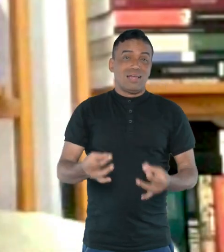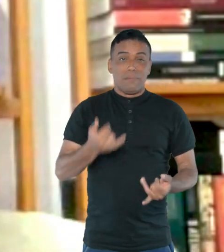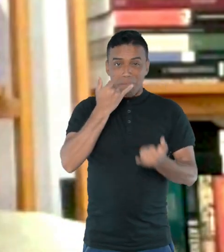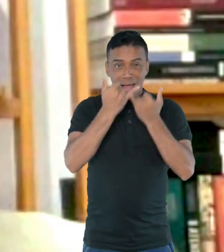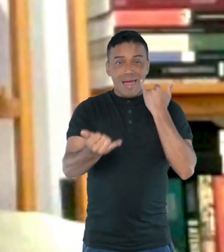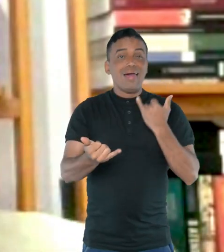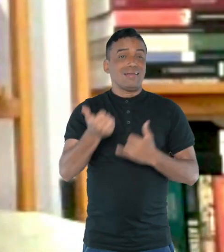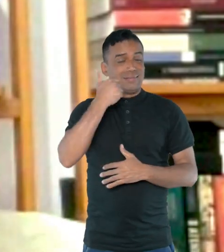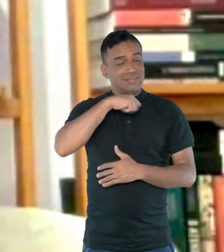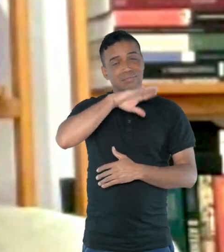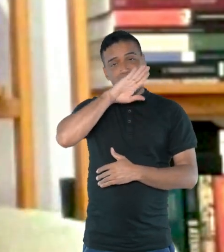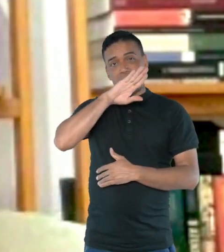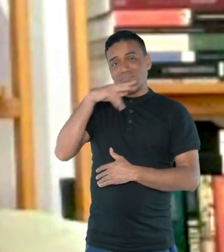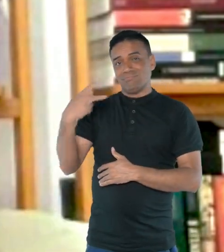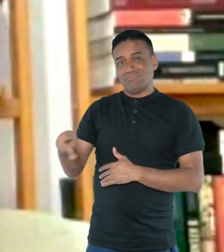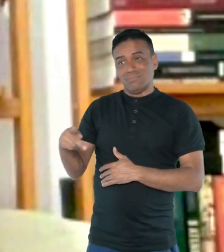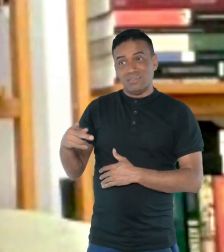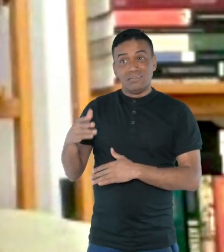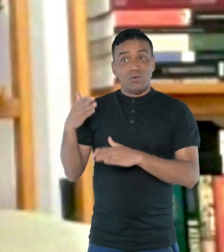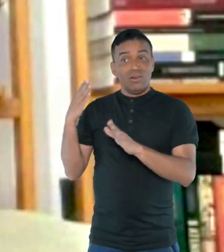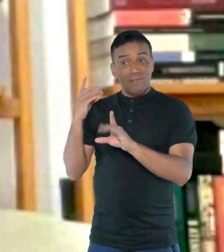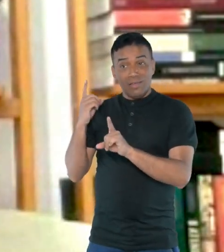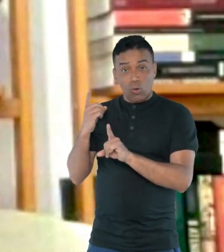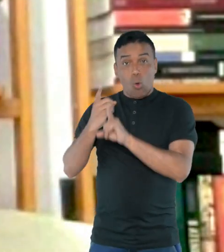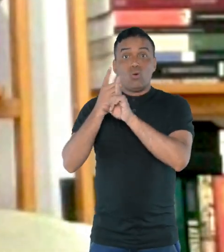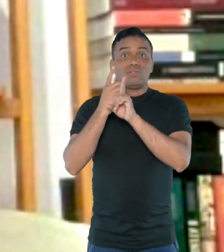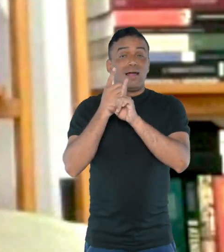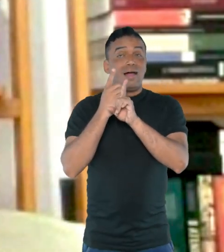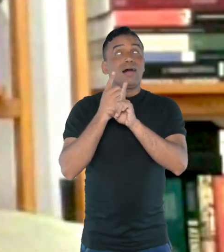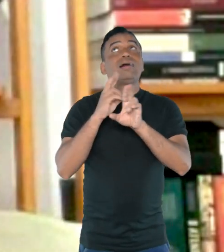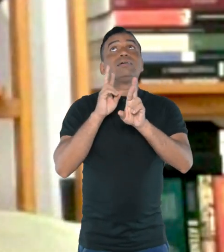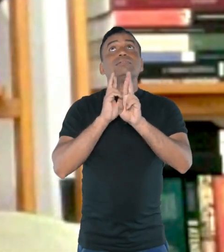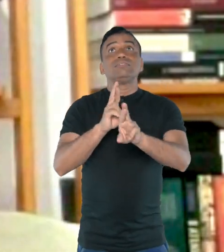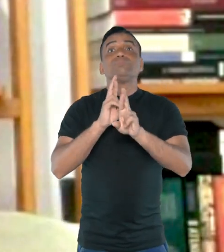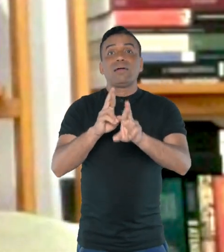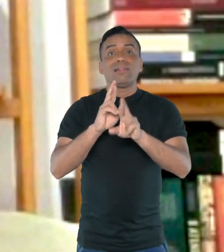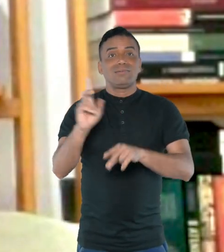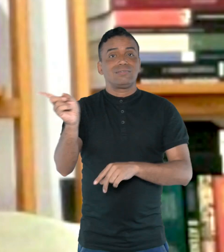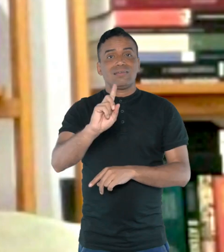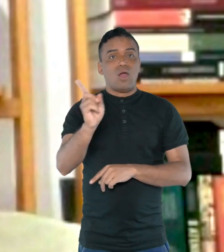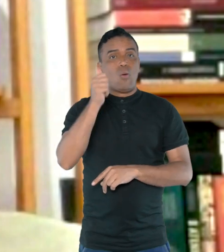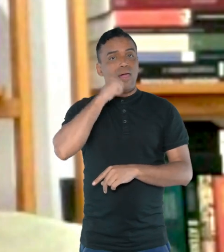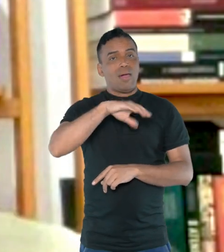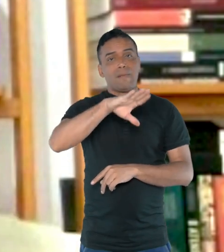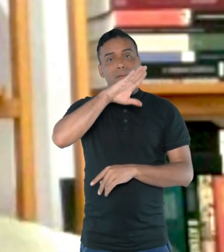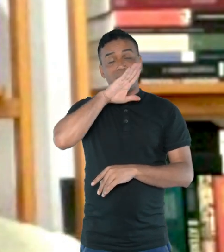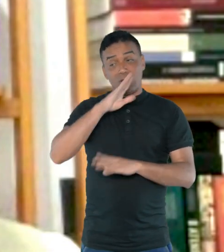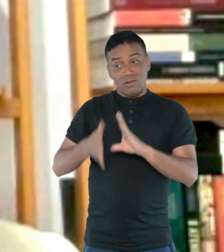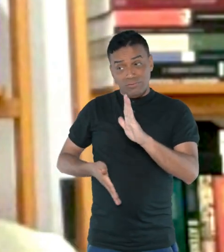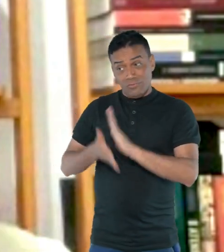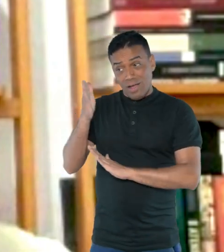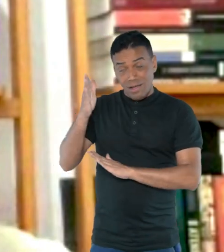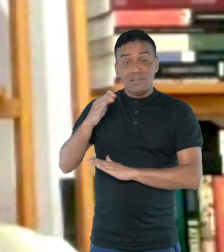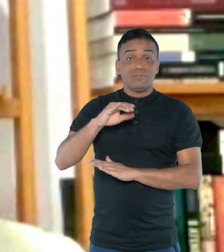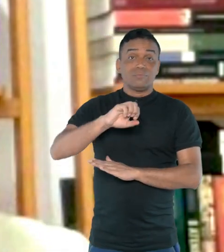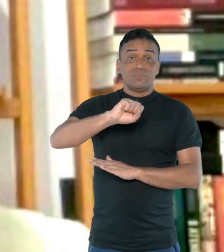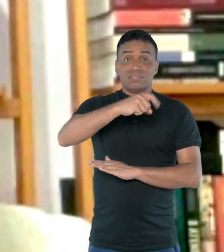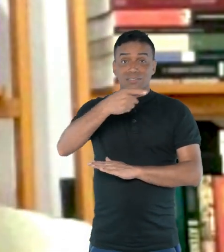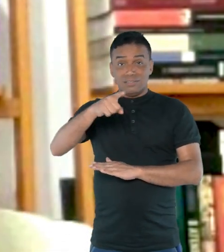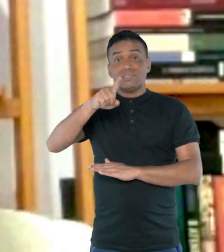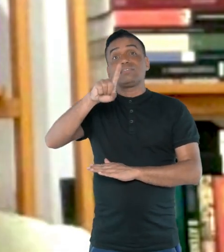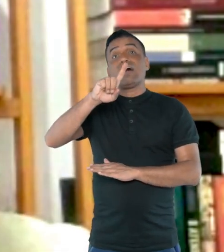vai encontrar na esperança de que não seja a mãe. Então ele sai de São João das Missões, que é